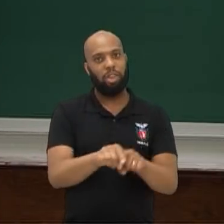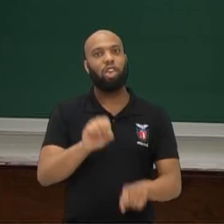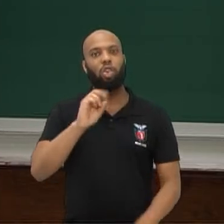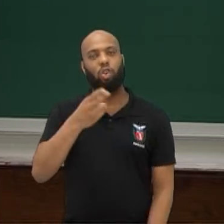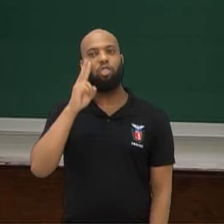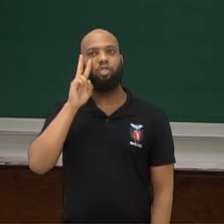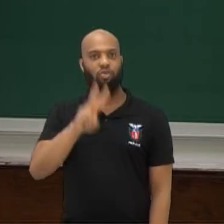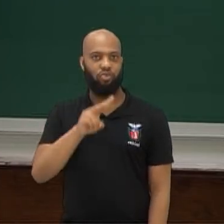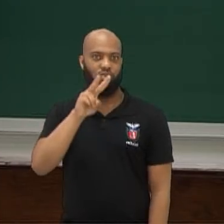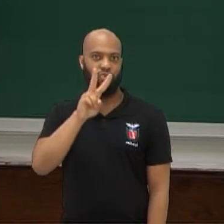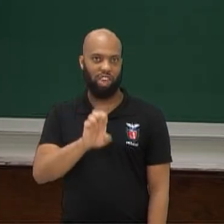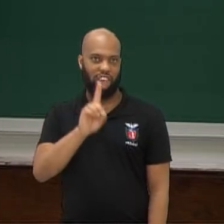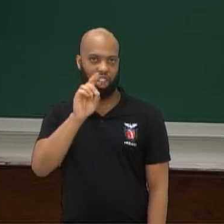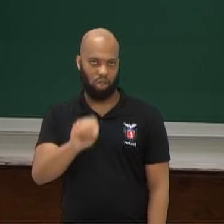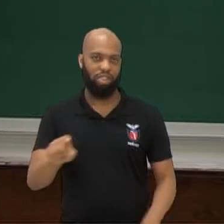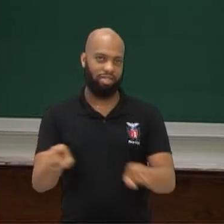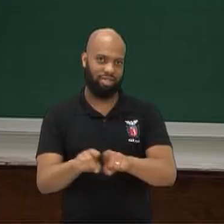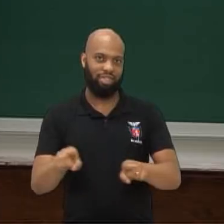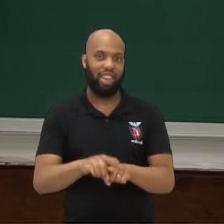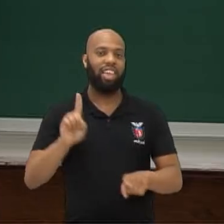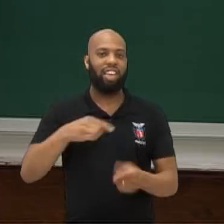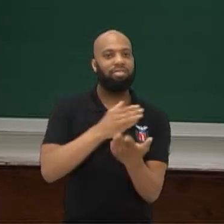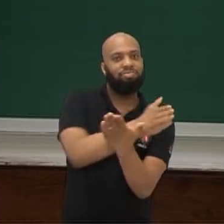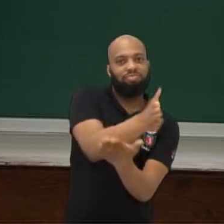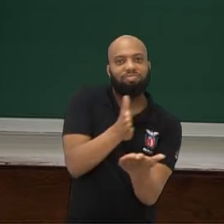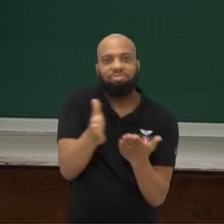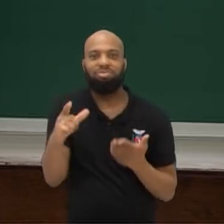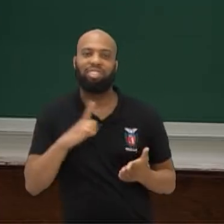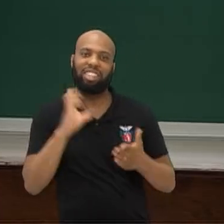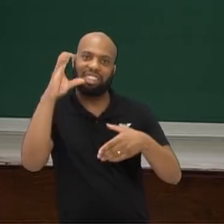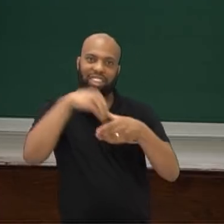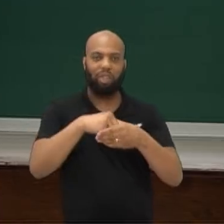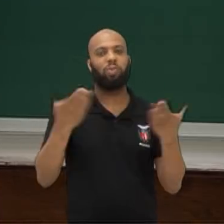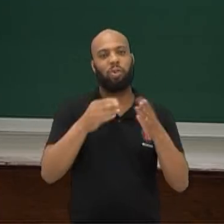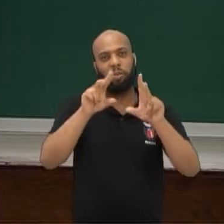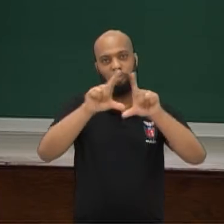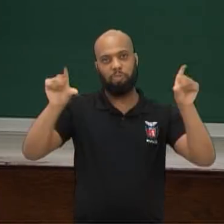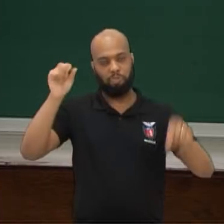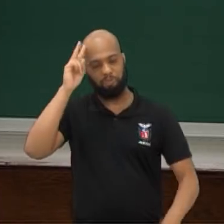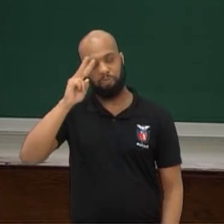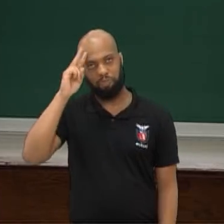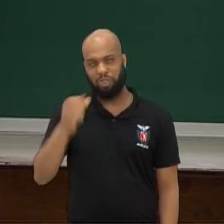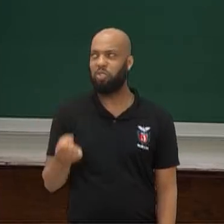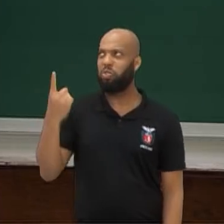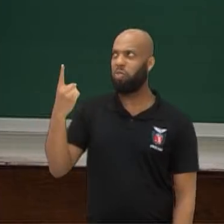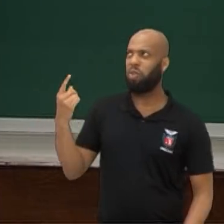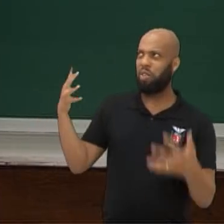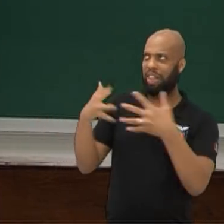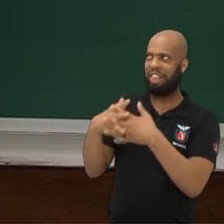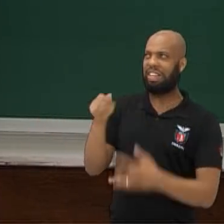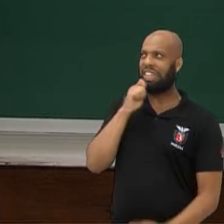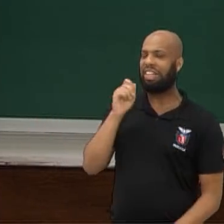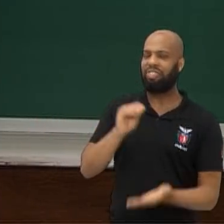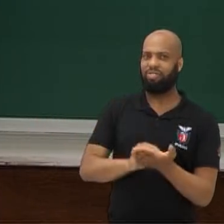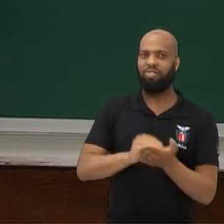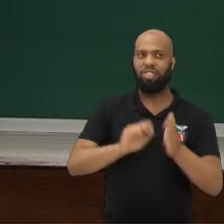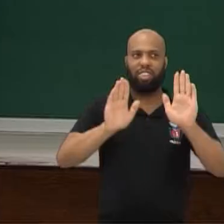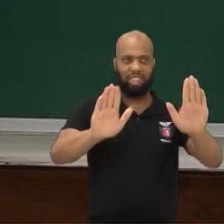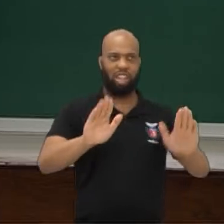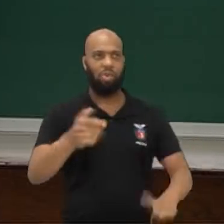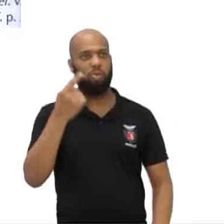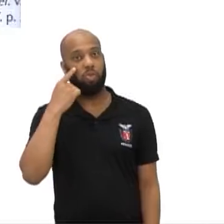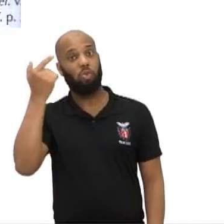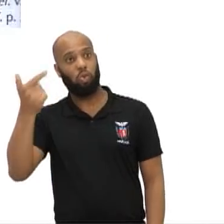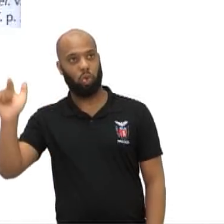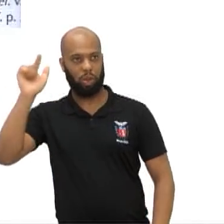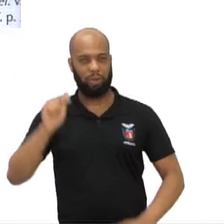por dinheiro aí. Então, é essa a questão ambígua que ocorre nessa tirinha, certo? Ai, professora, ainda está meio confuso, não entendi direito. Ok, vamos